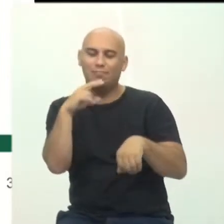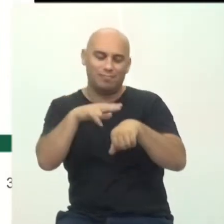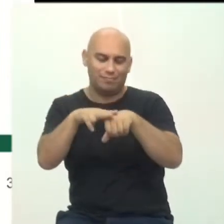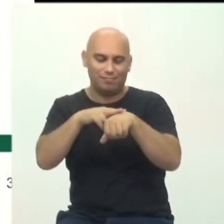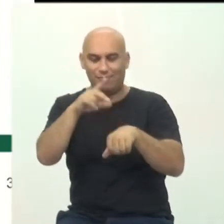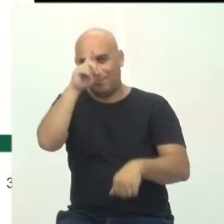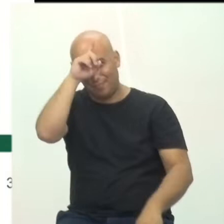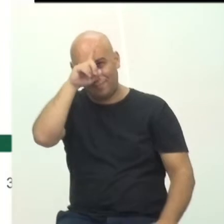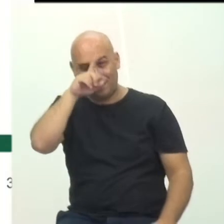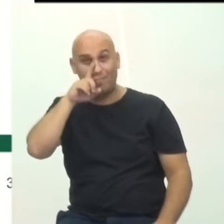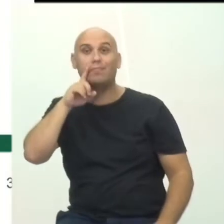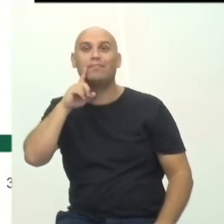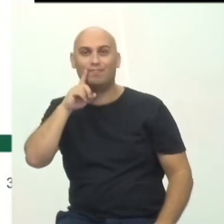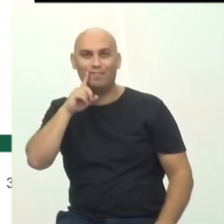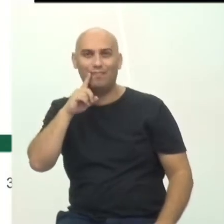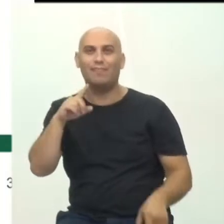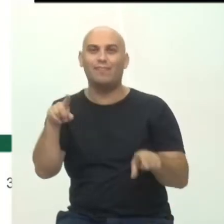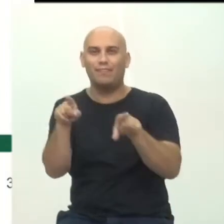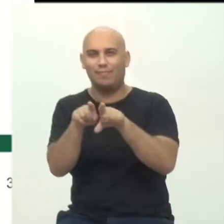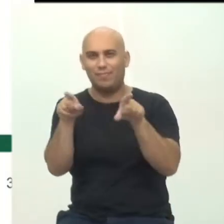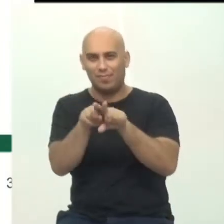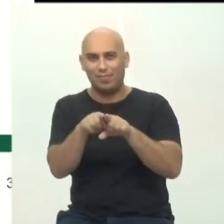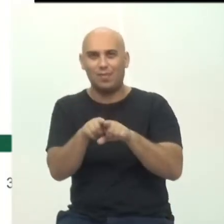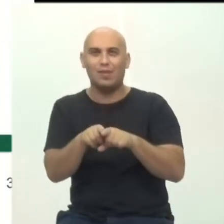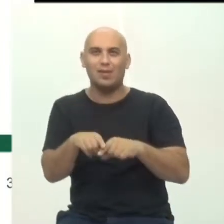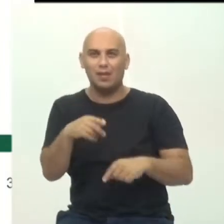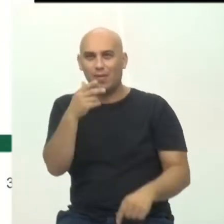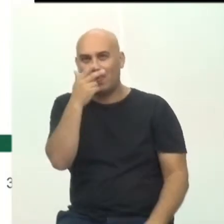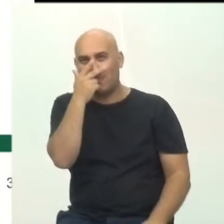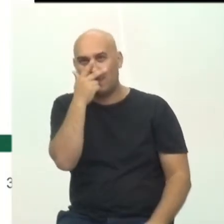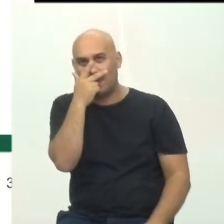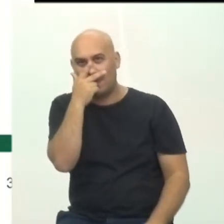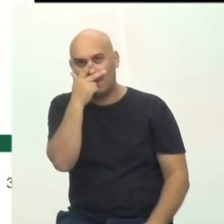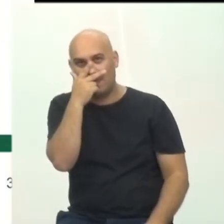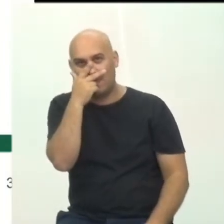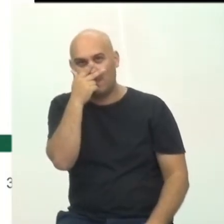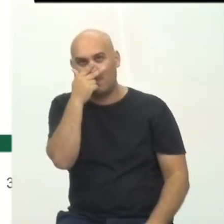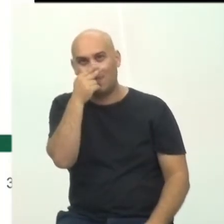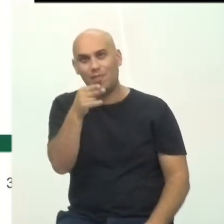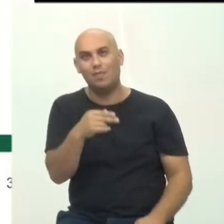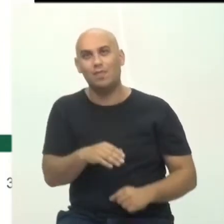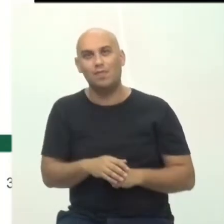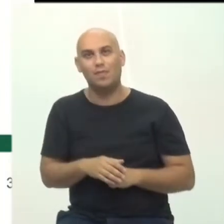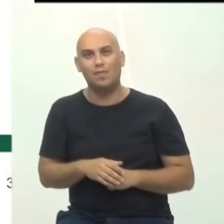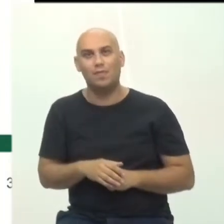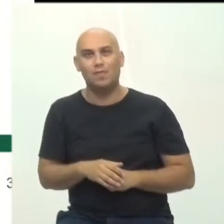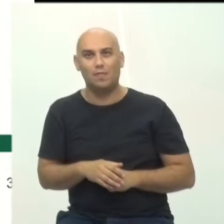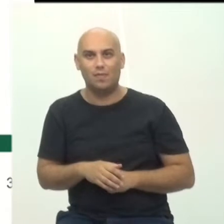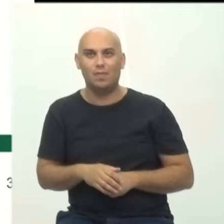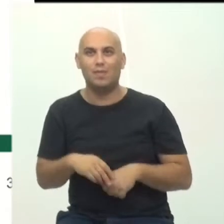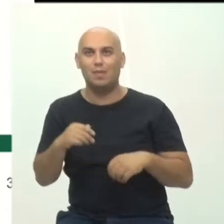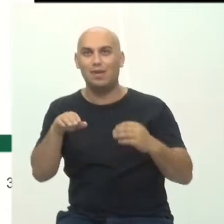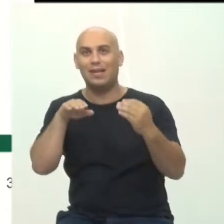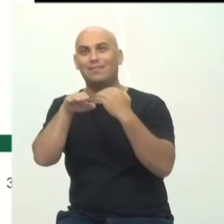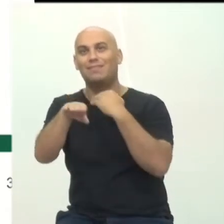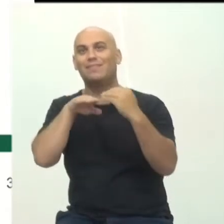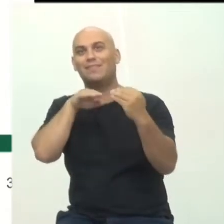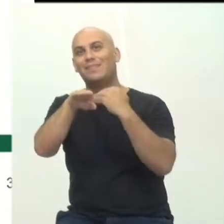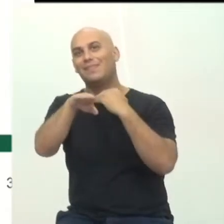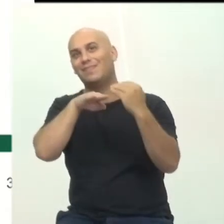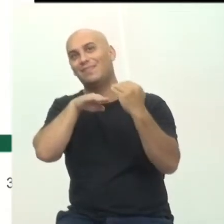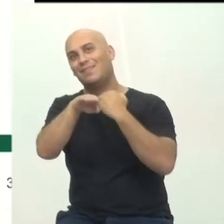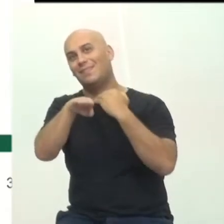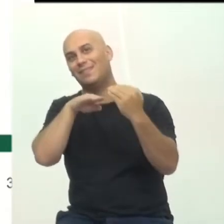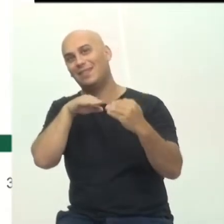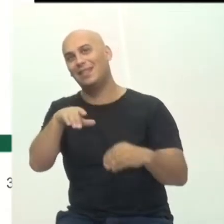caso, aquela parte bem central ali, como ali, enfim, passa muito carro, né? Então, aquele